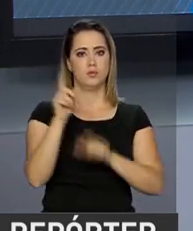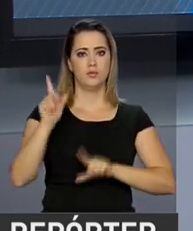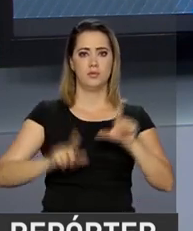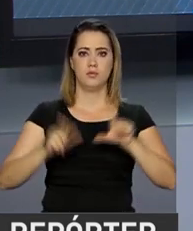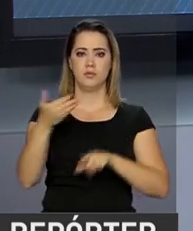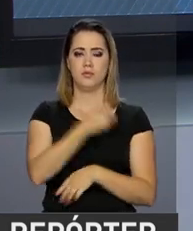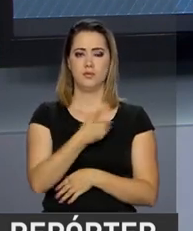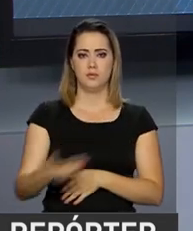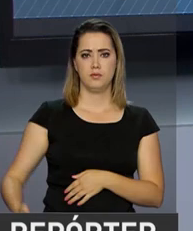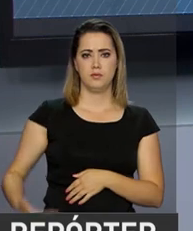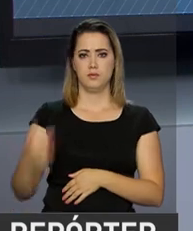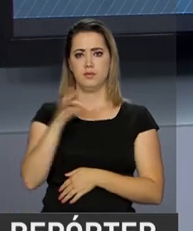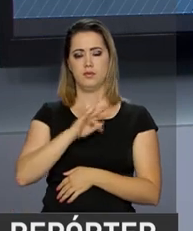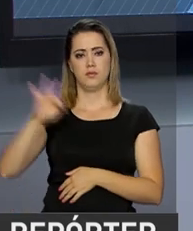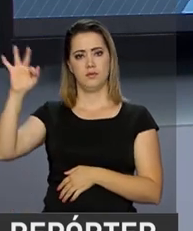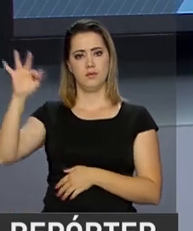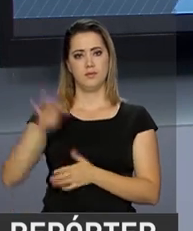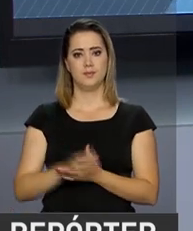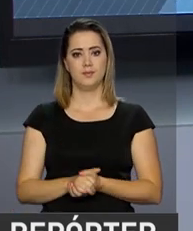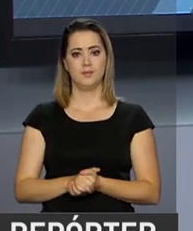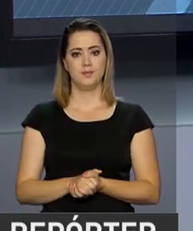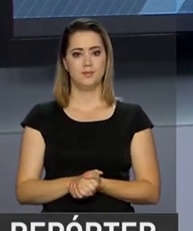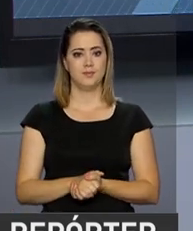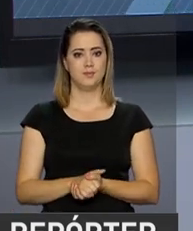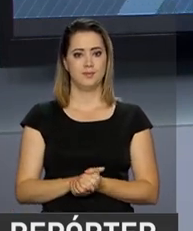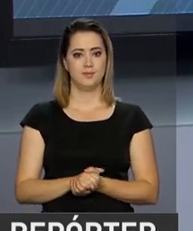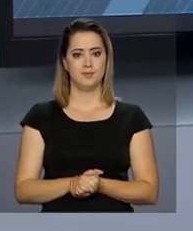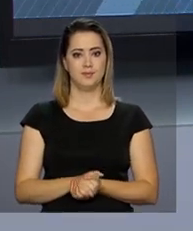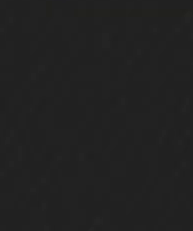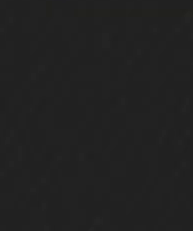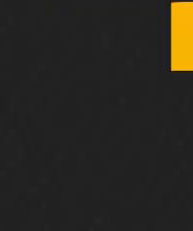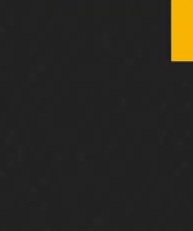gente aqui na NBR a TV do Governo